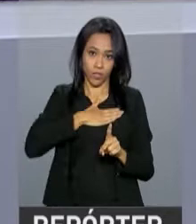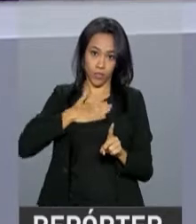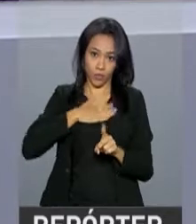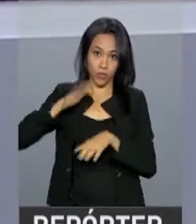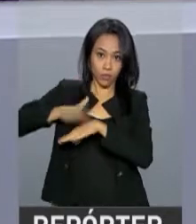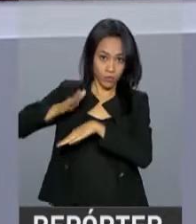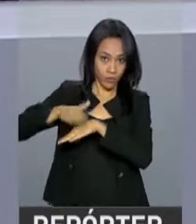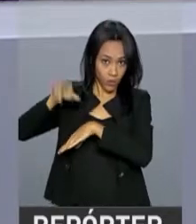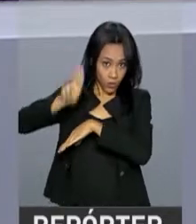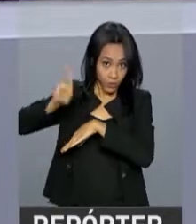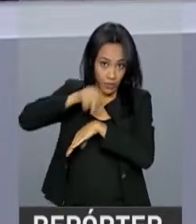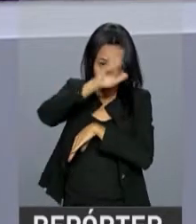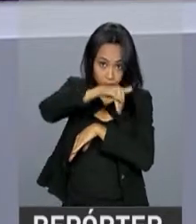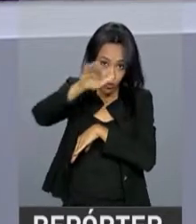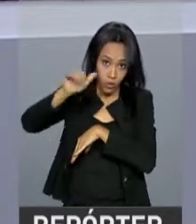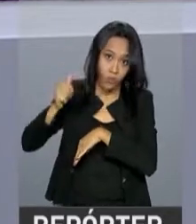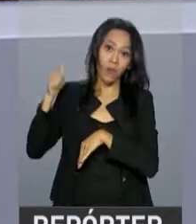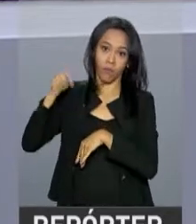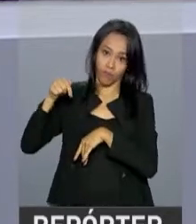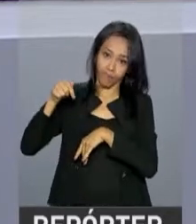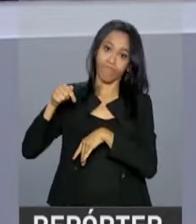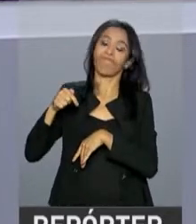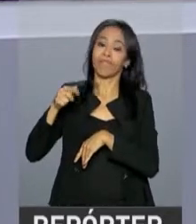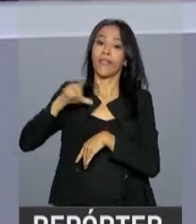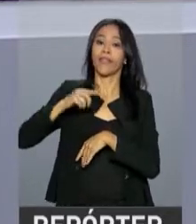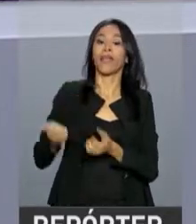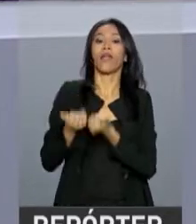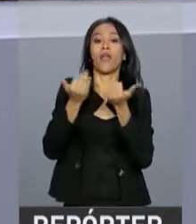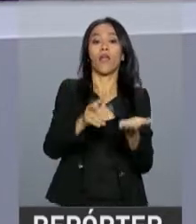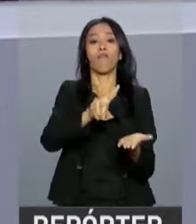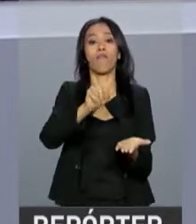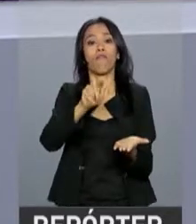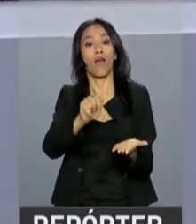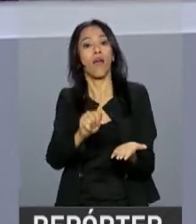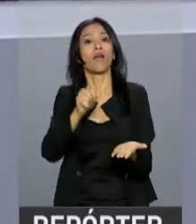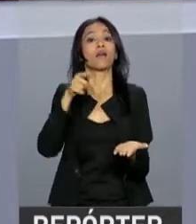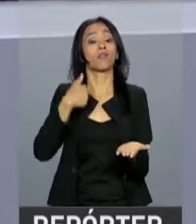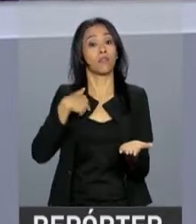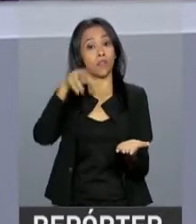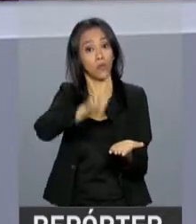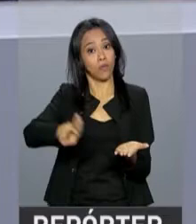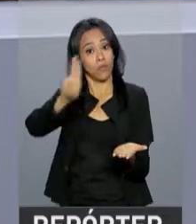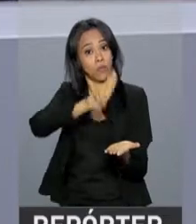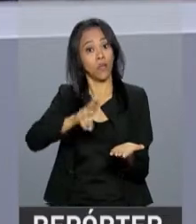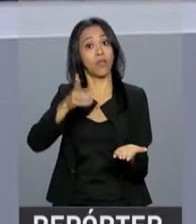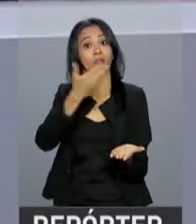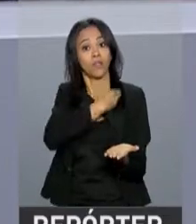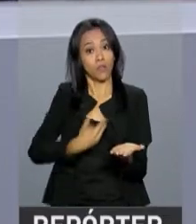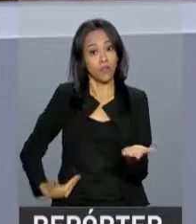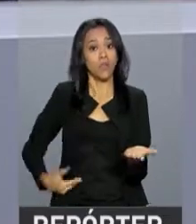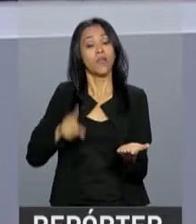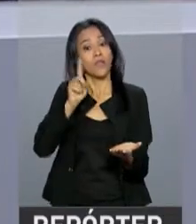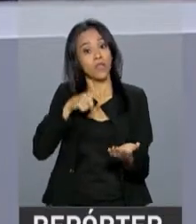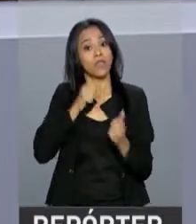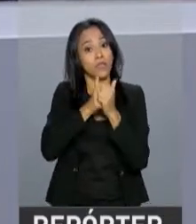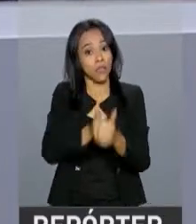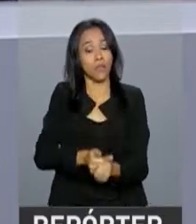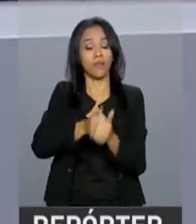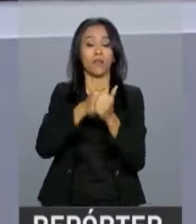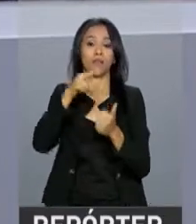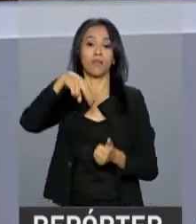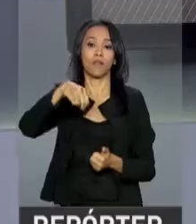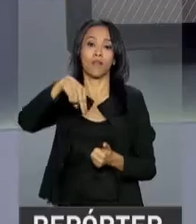oferecendo as vagas o sisu oferece vagas em instituições públicas de ensino superior e leva em conta as notas obtidas no